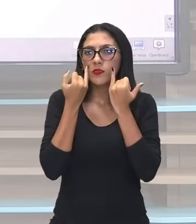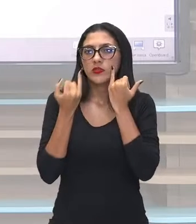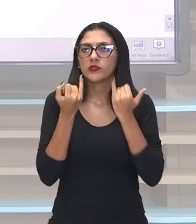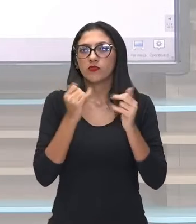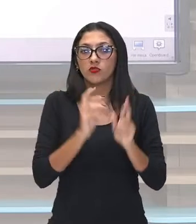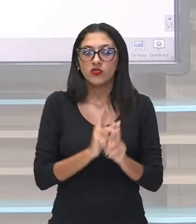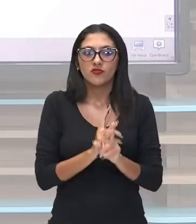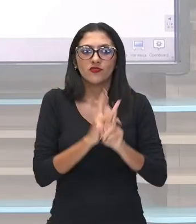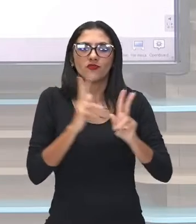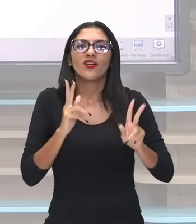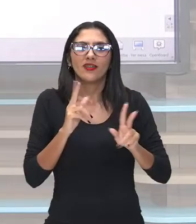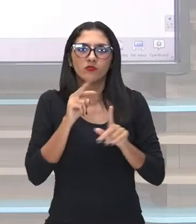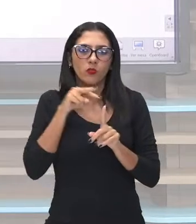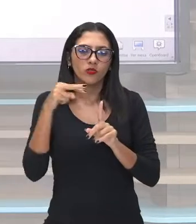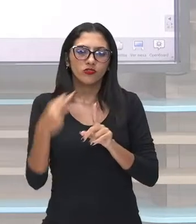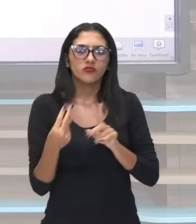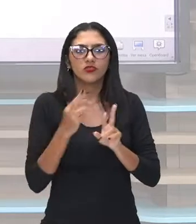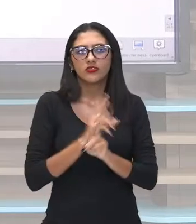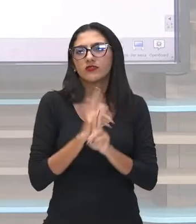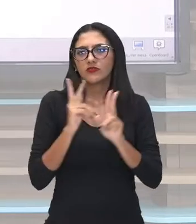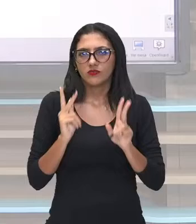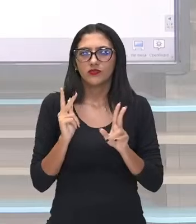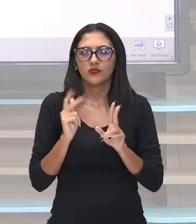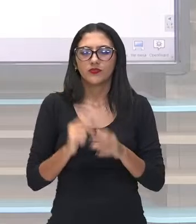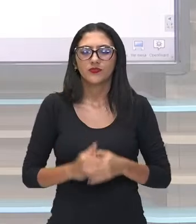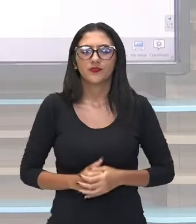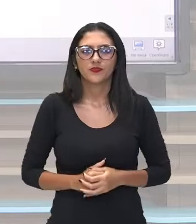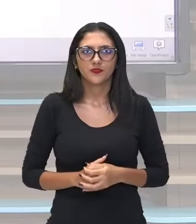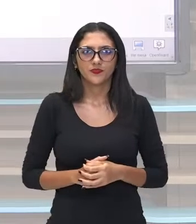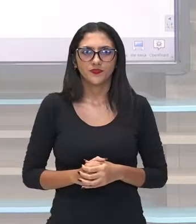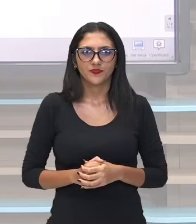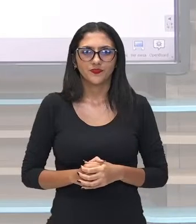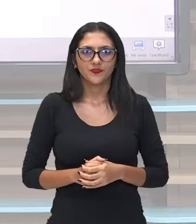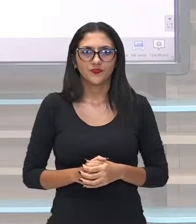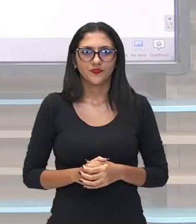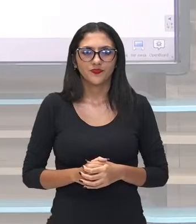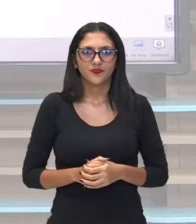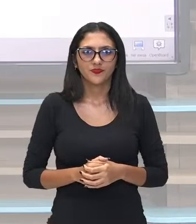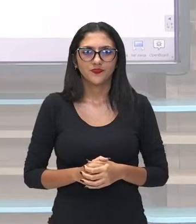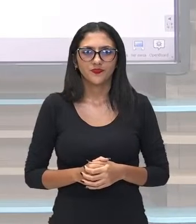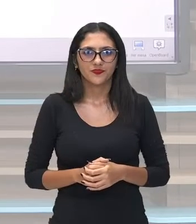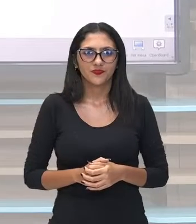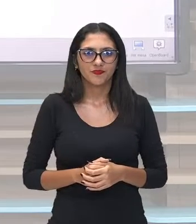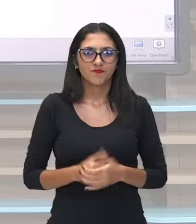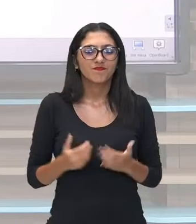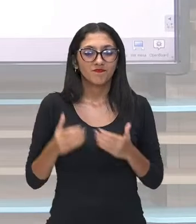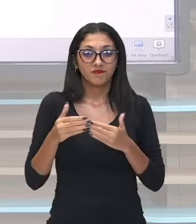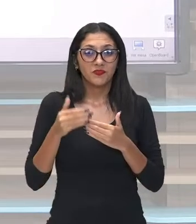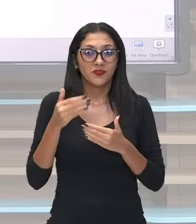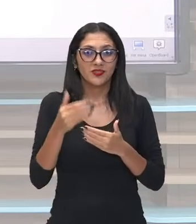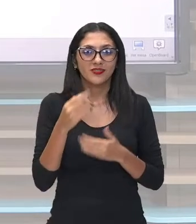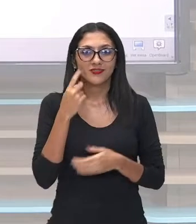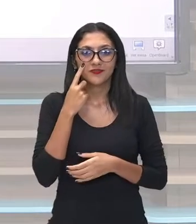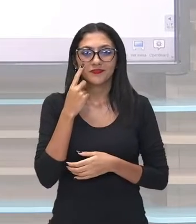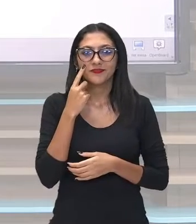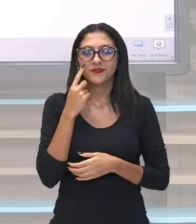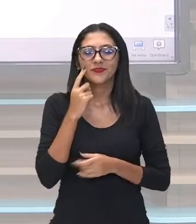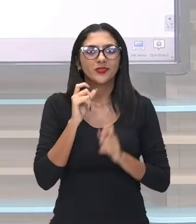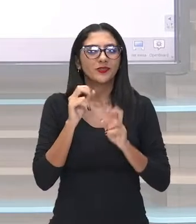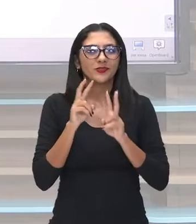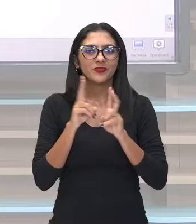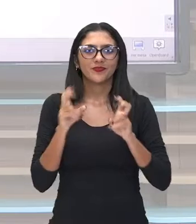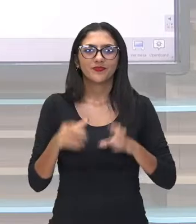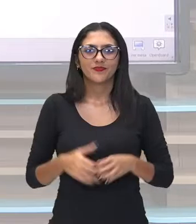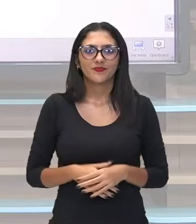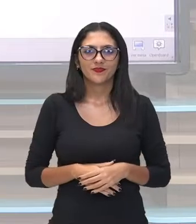estão lá, claro, lá no texto. Então, vamos continuar falando das nossas